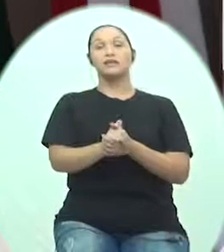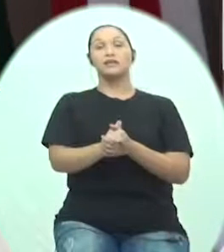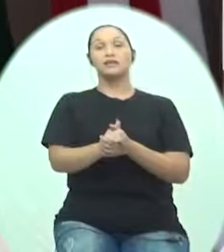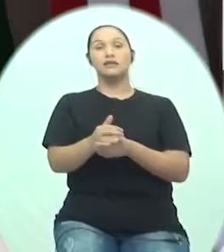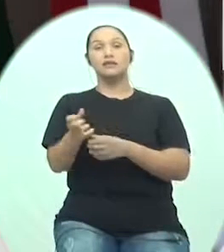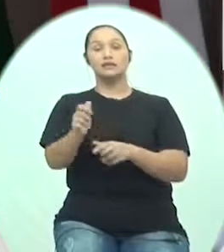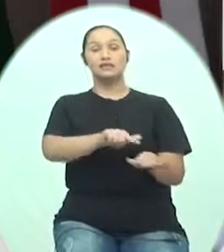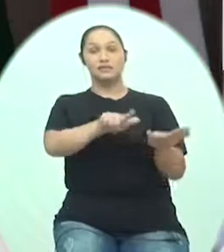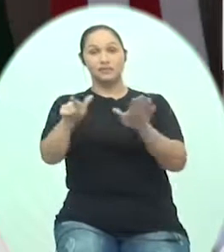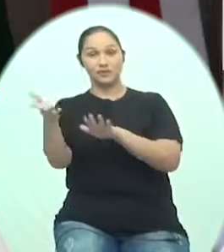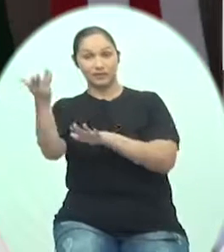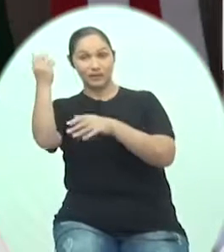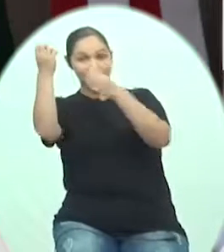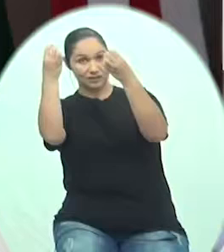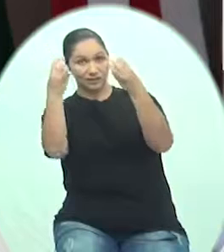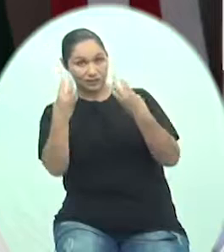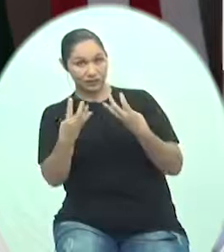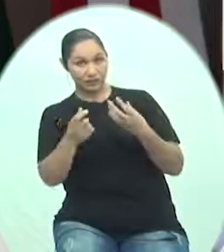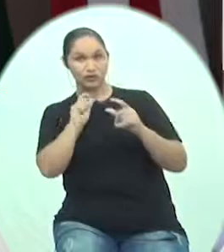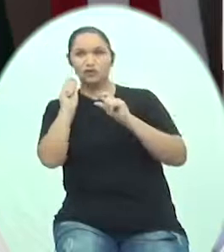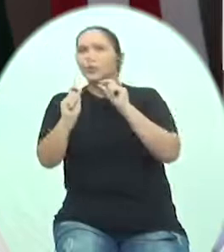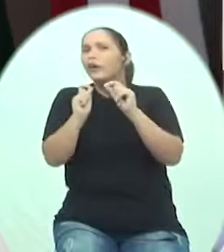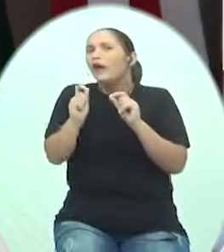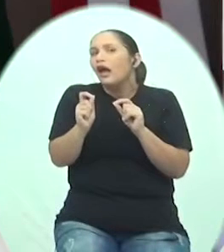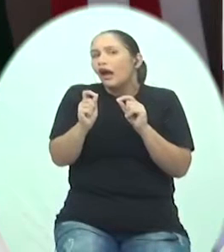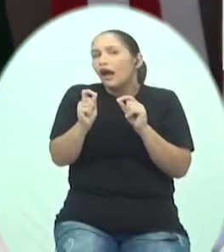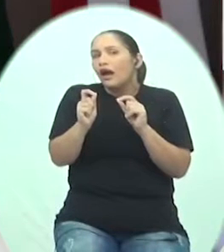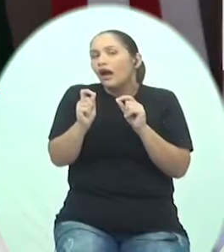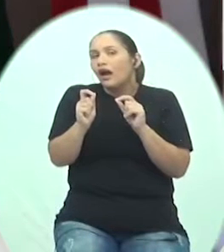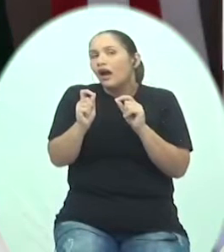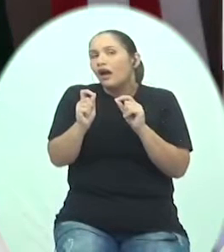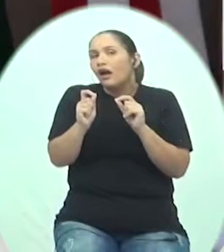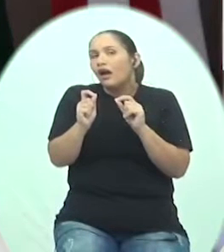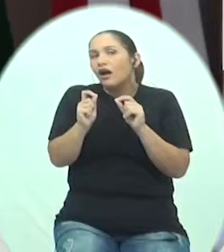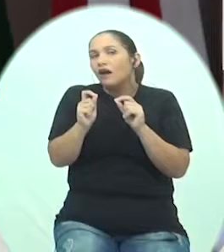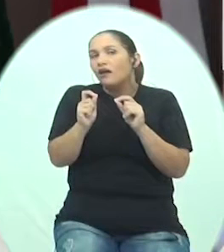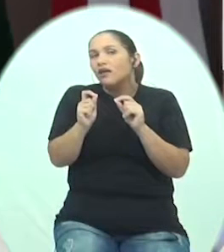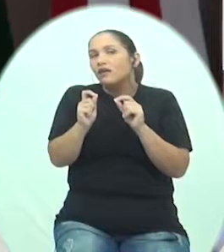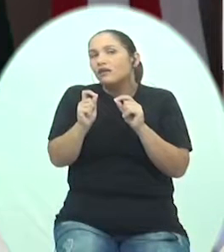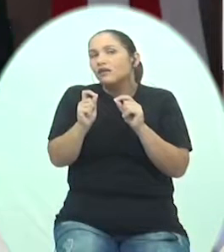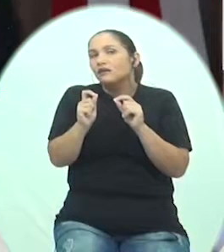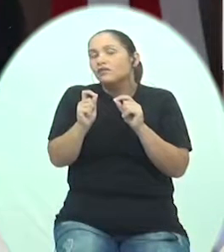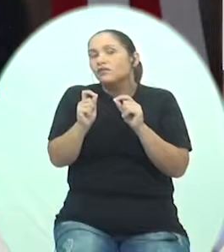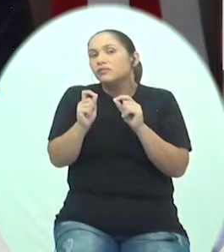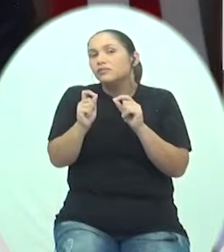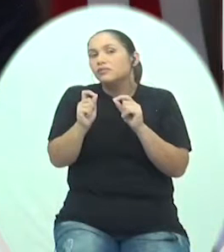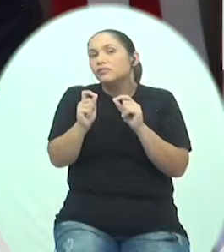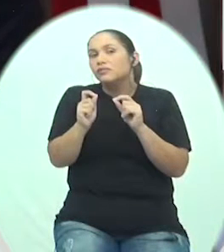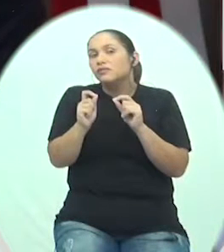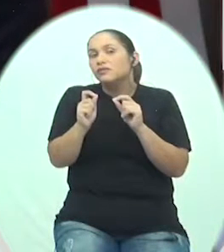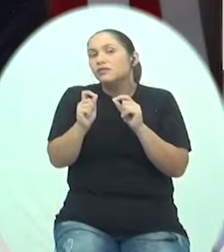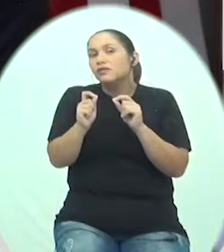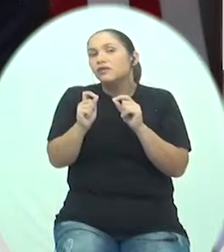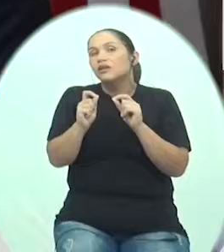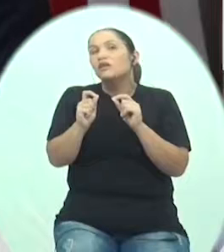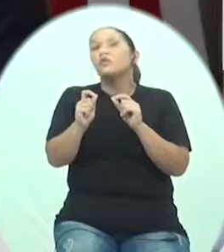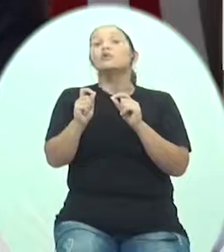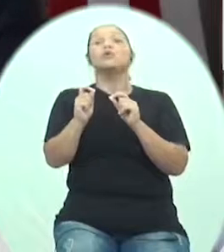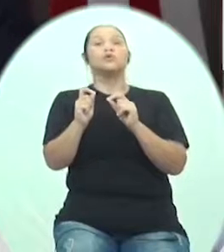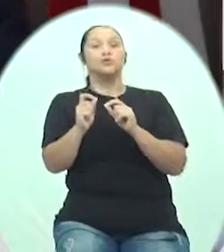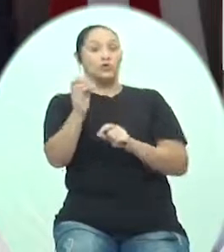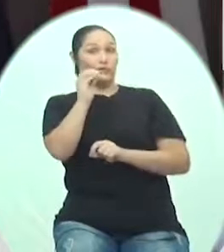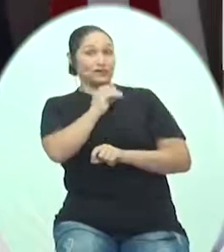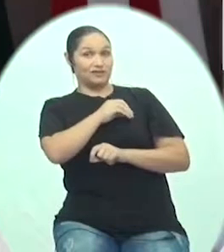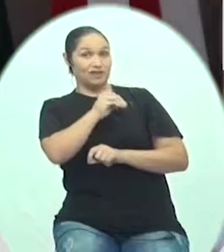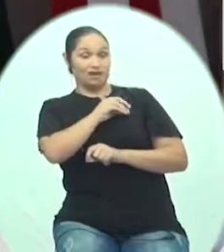ajuste aliás do reajuste eh linear que foi repassado para os professores da rede